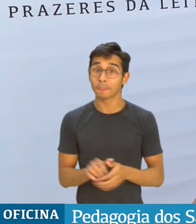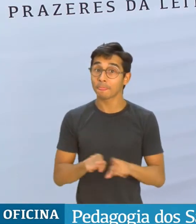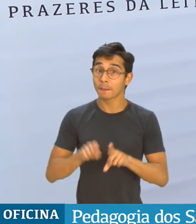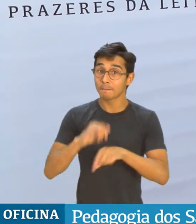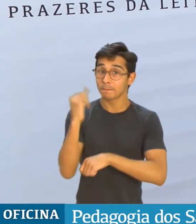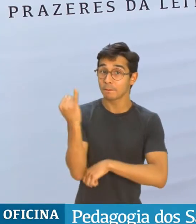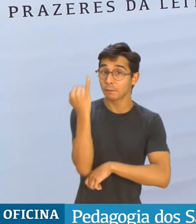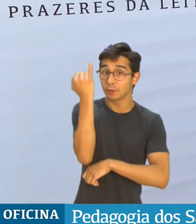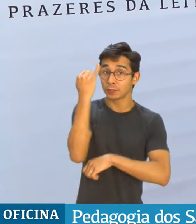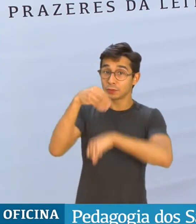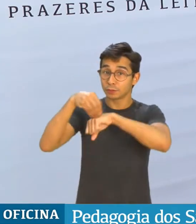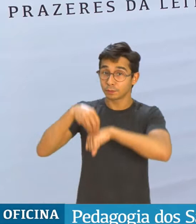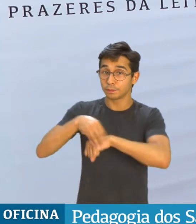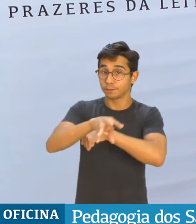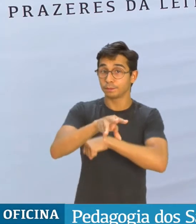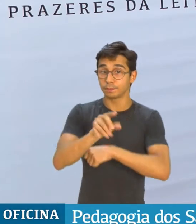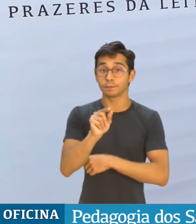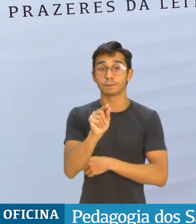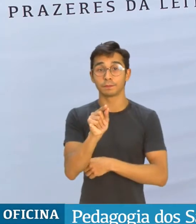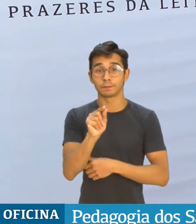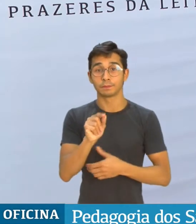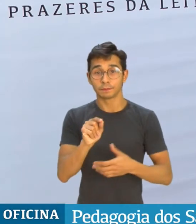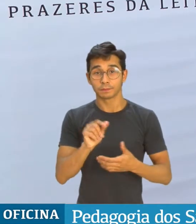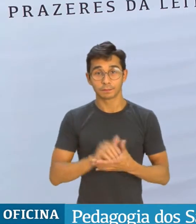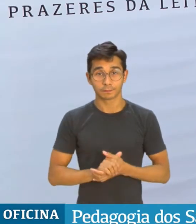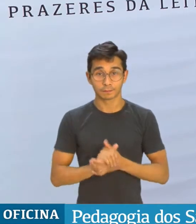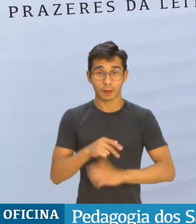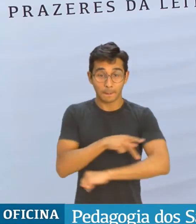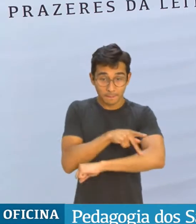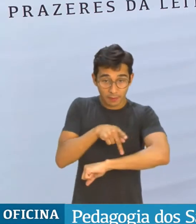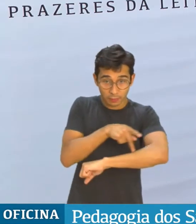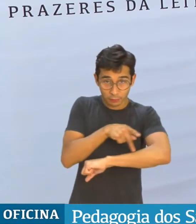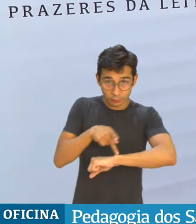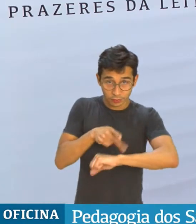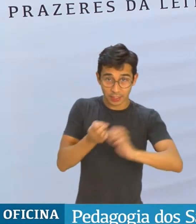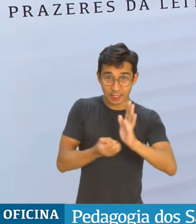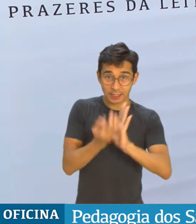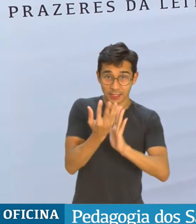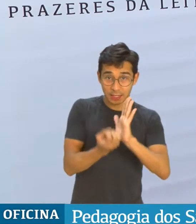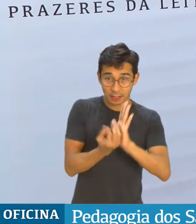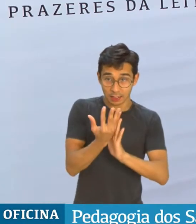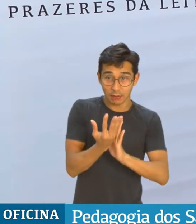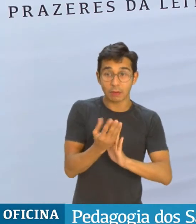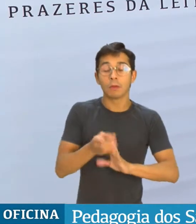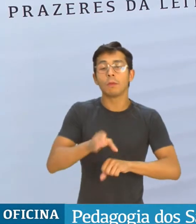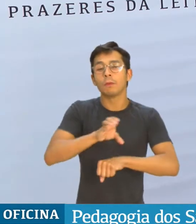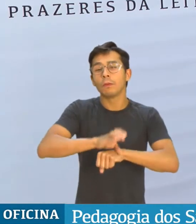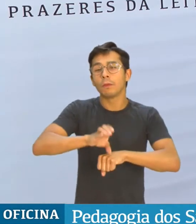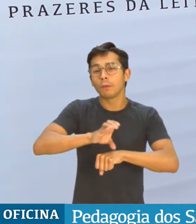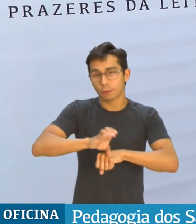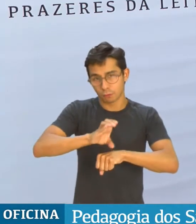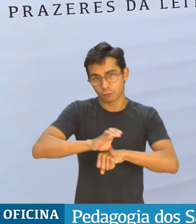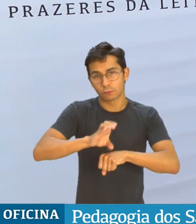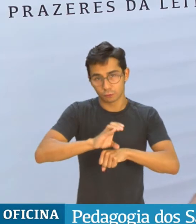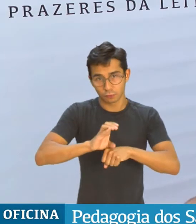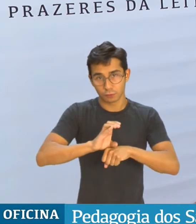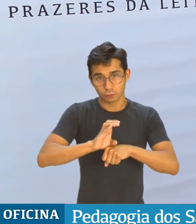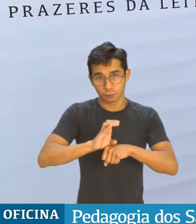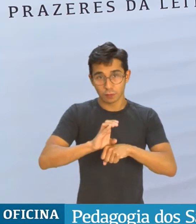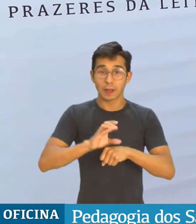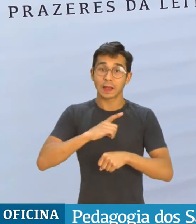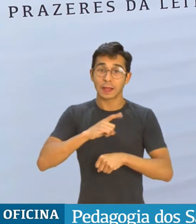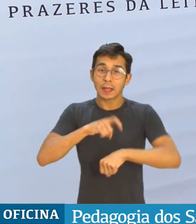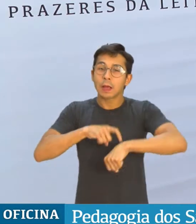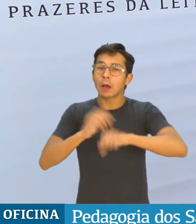também reforçar, a Pedagogia dos Saraus é um curso que atualmente eu faço um desenvolvimento em